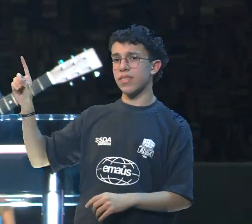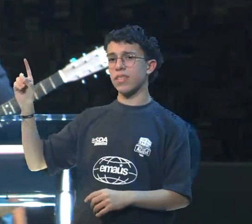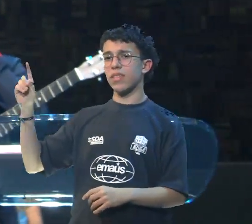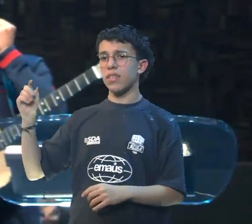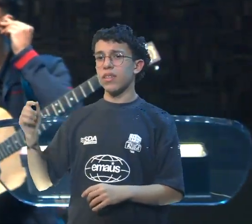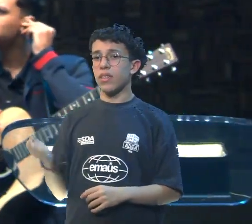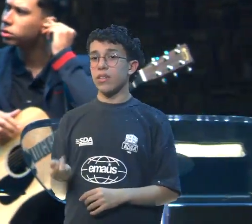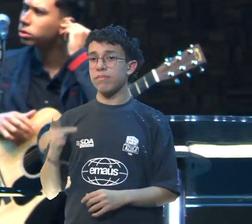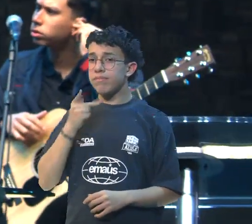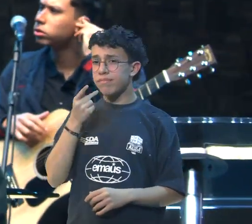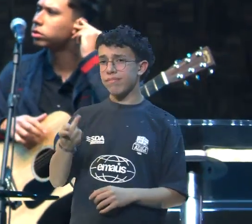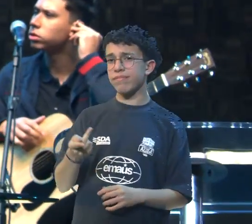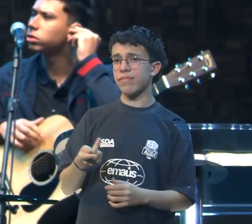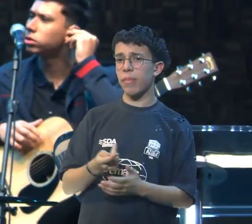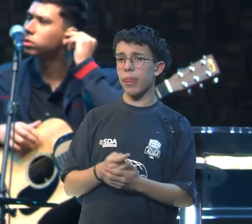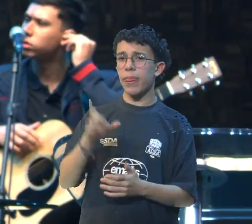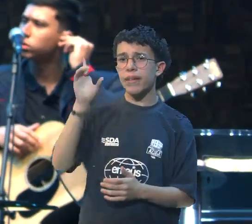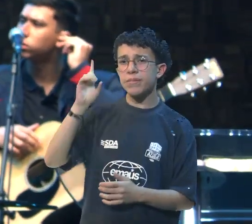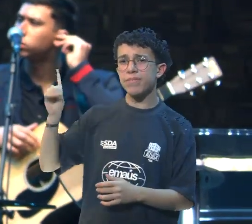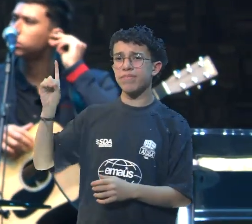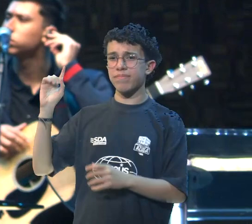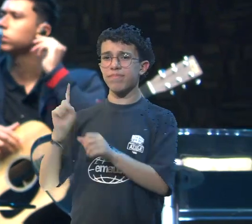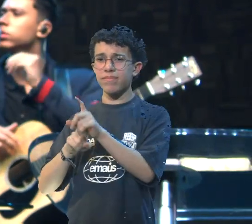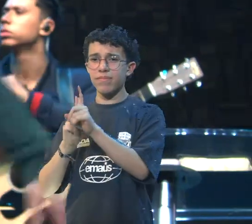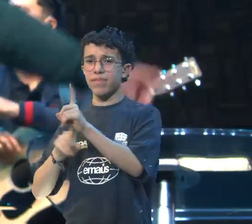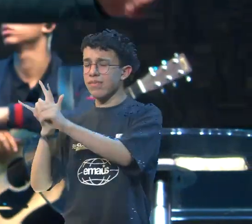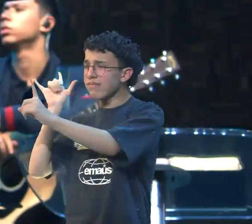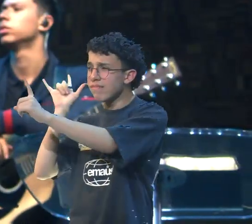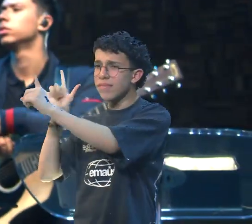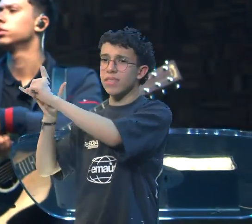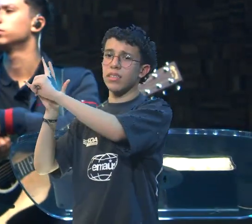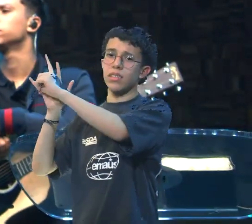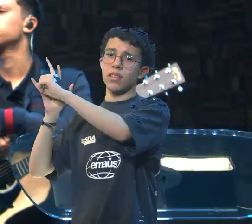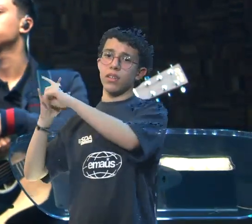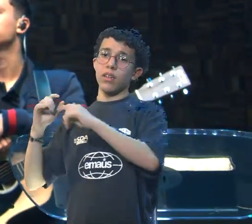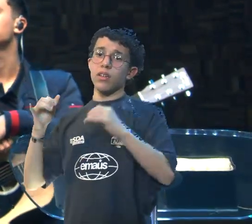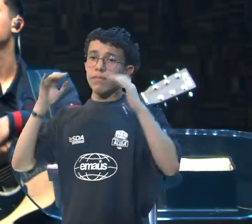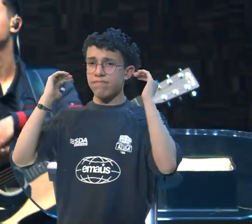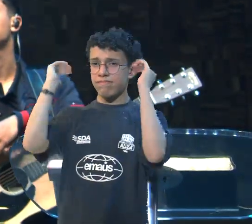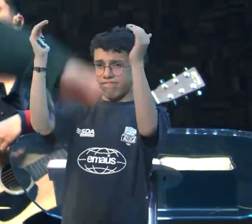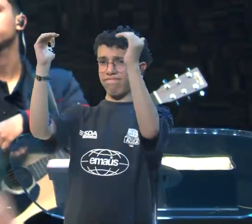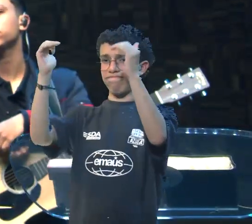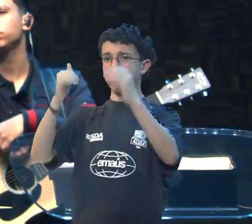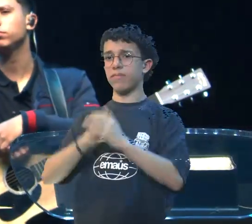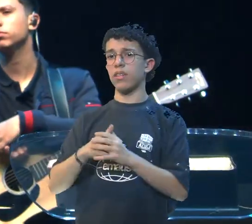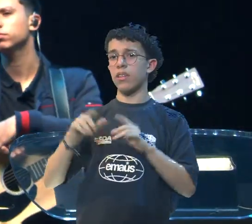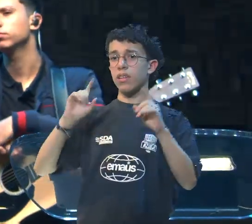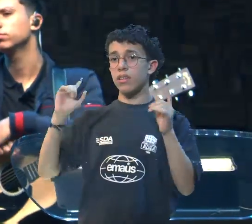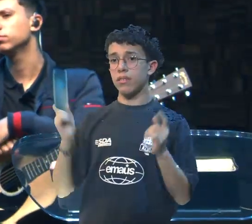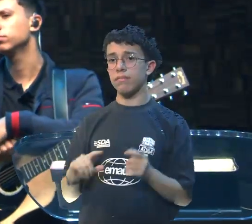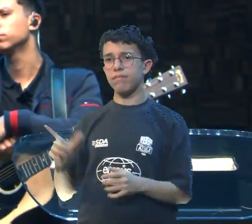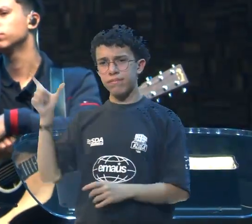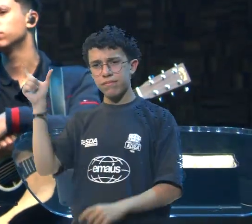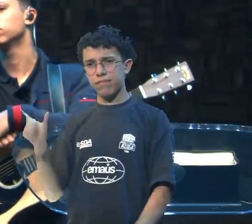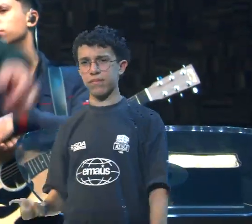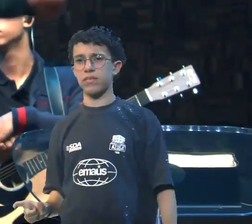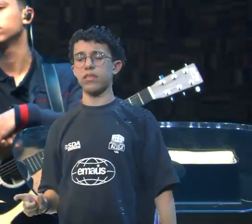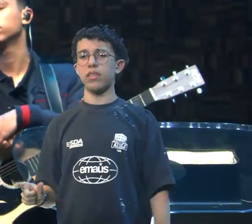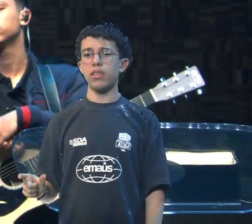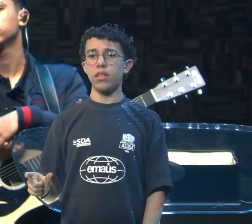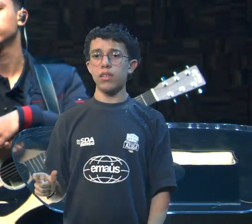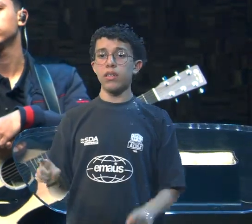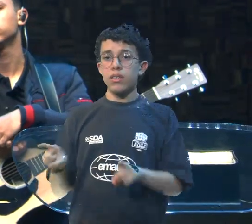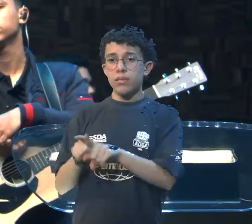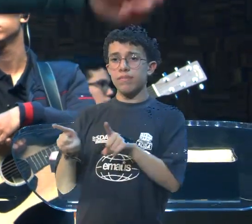ao seu próximo como a ti mesmo. Aquele que não ama o próximo não ama a Deus. Pai,